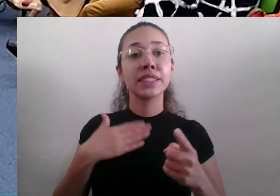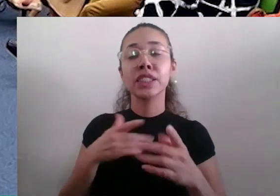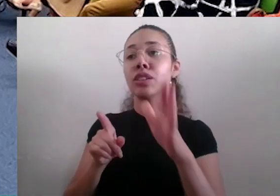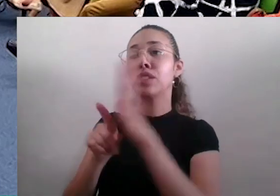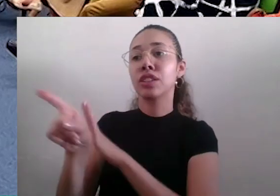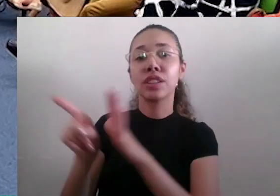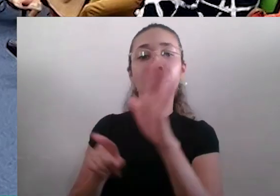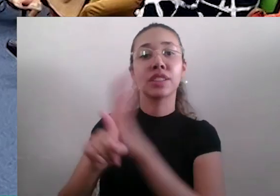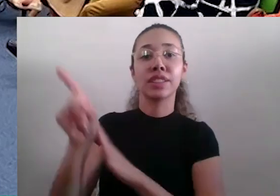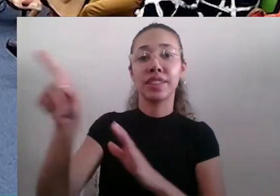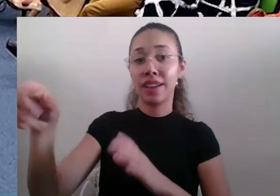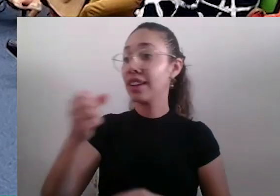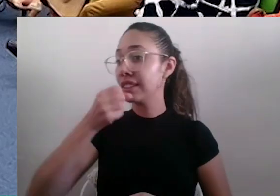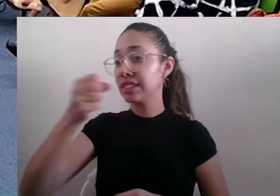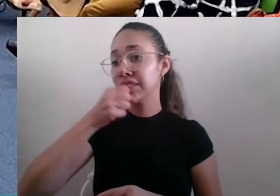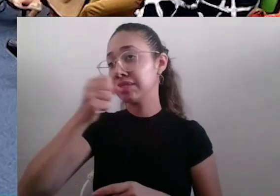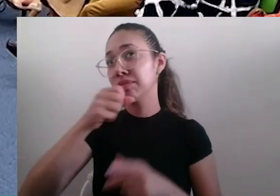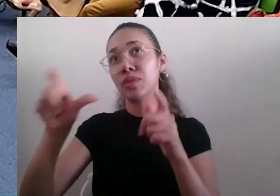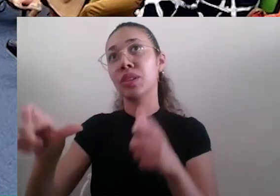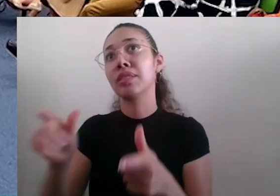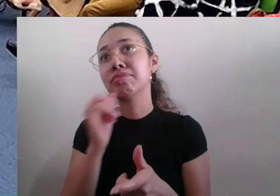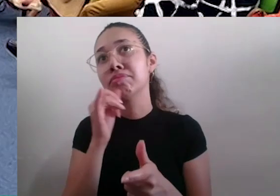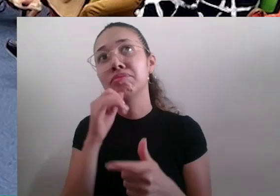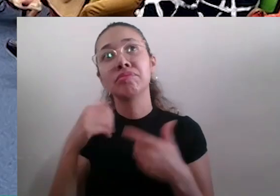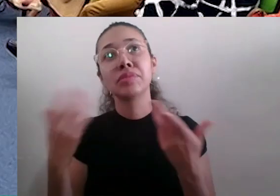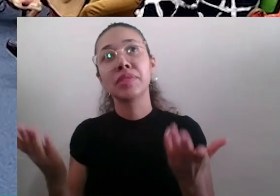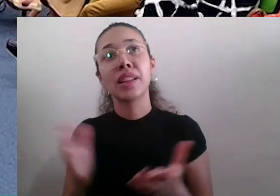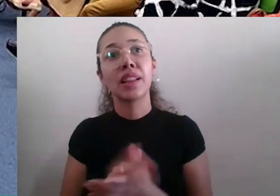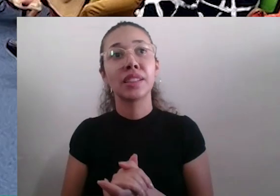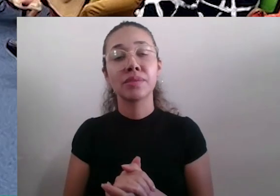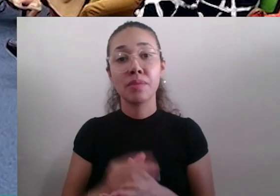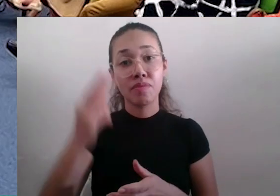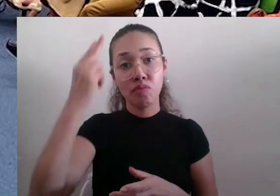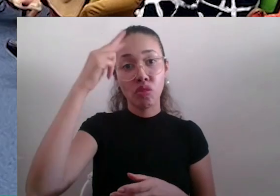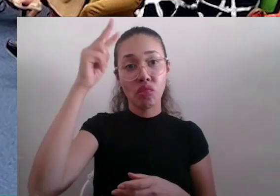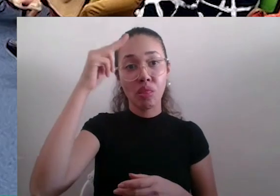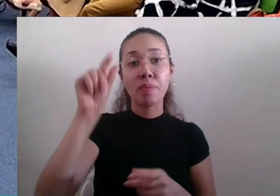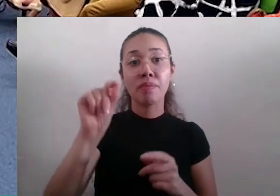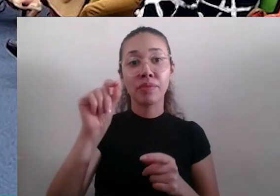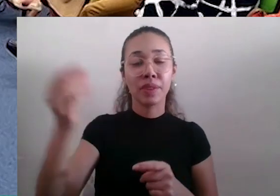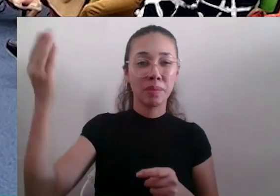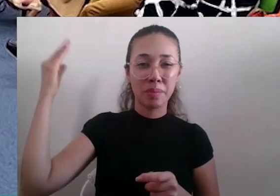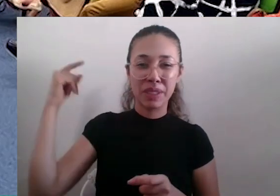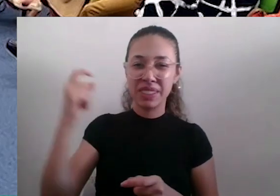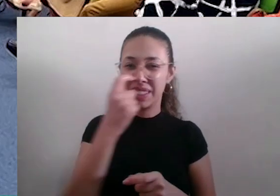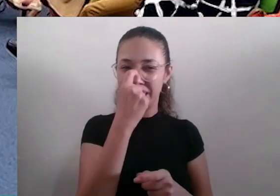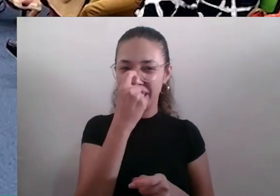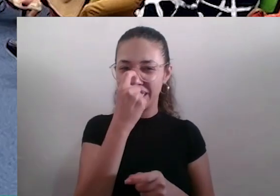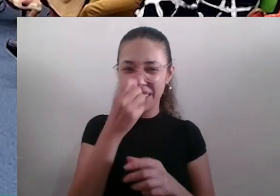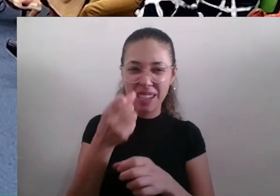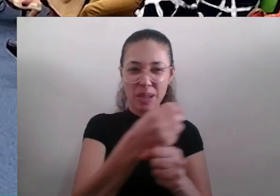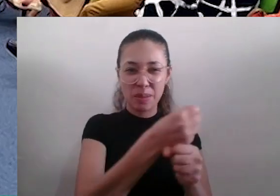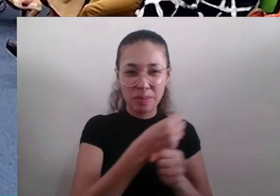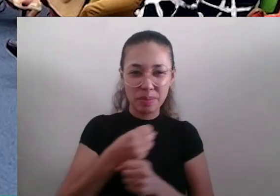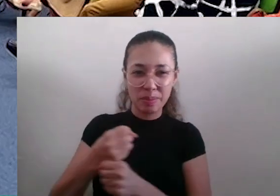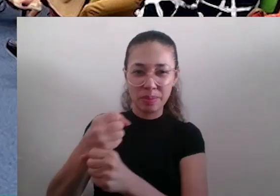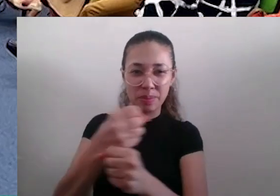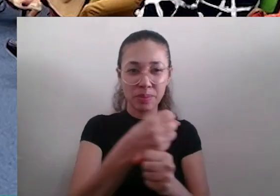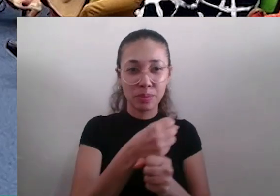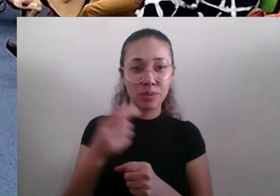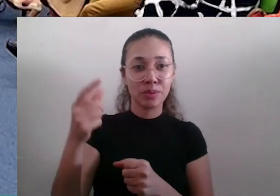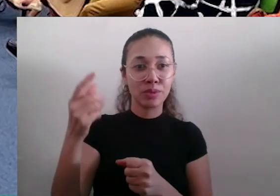algum lugar sei lá teve uma história da das bruxas da Inquisição agora há pouco tempo